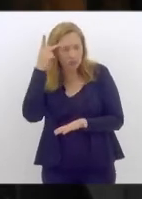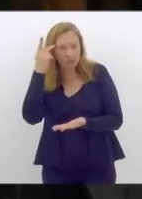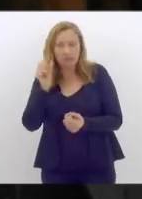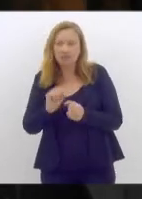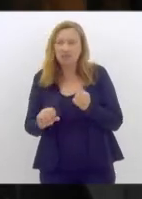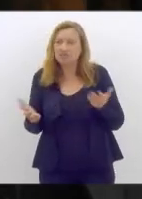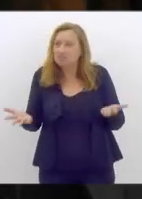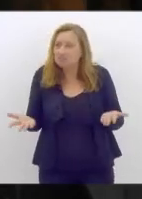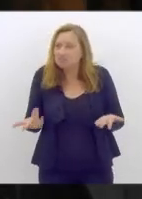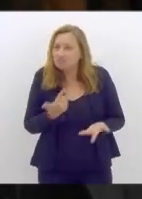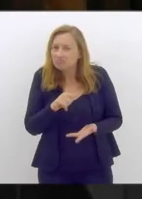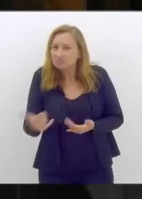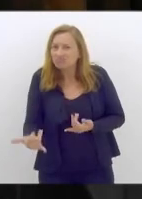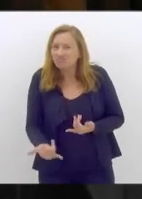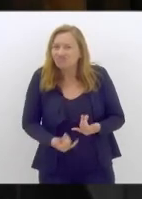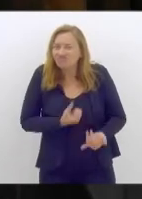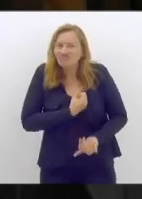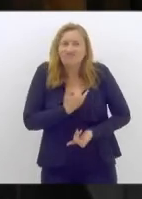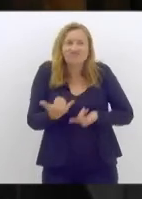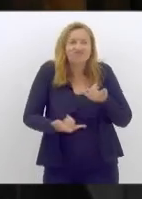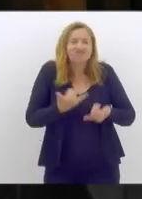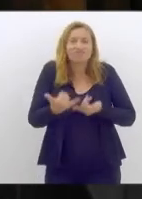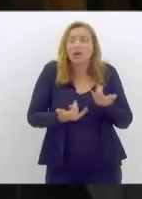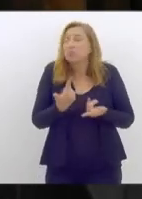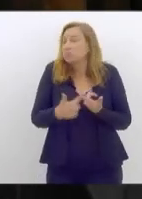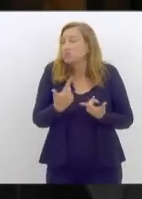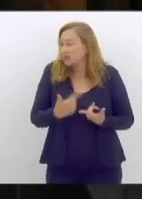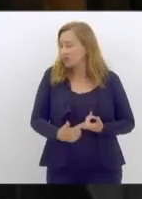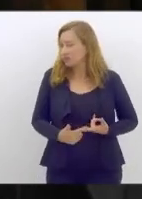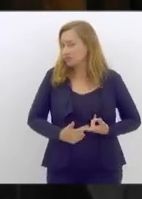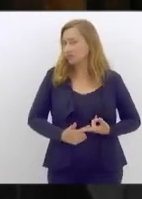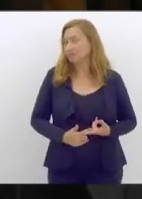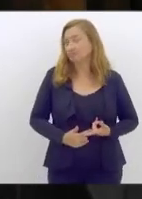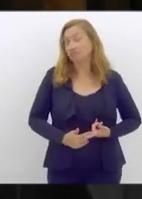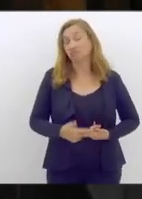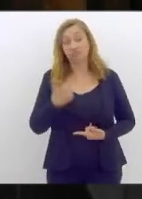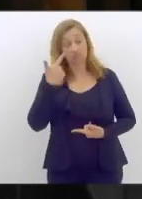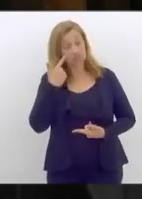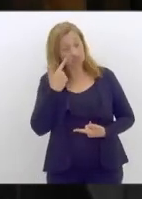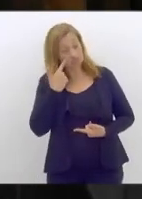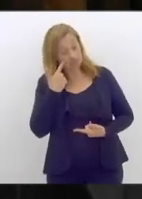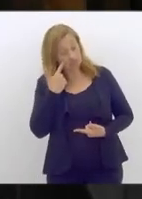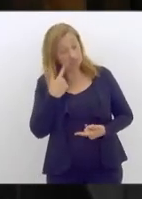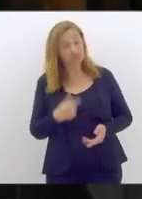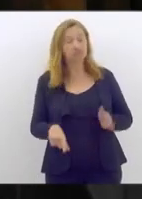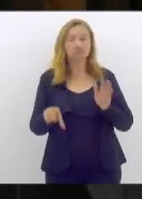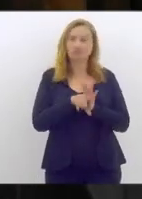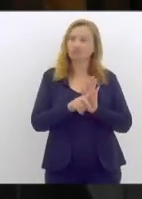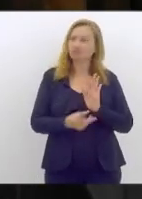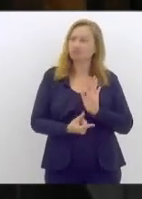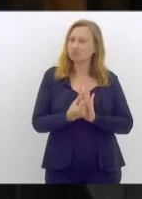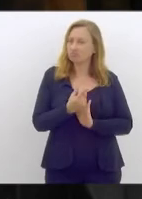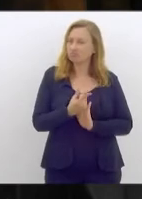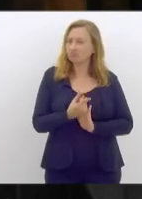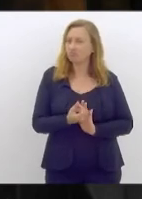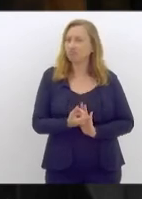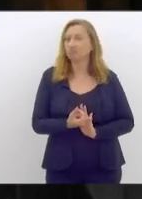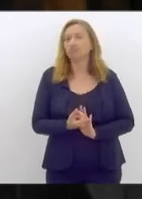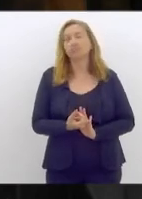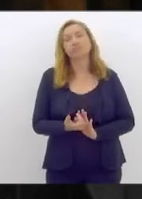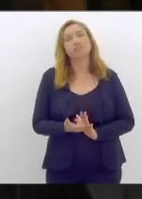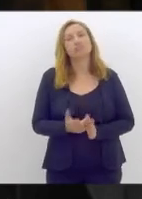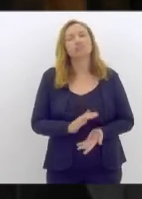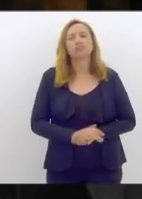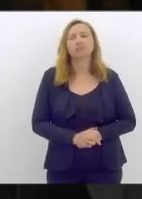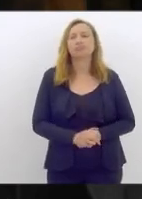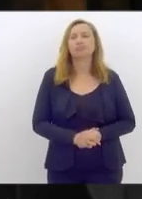possa brincar porque vendo a lei orçamentária e as